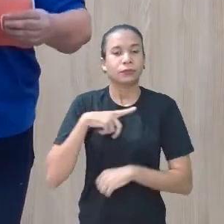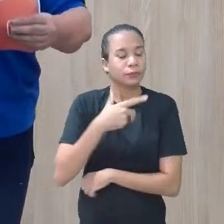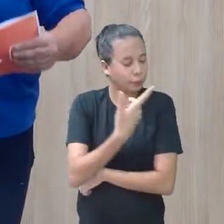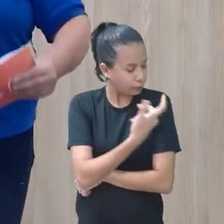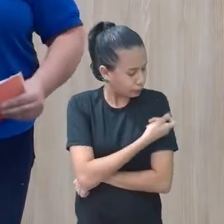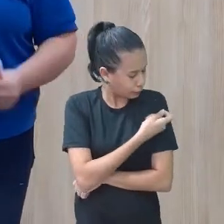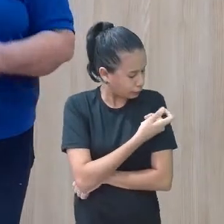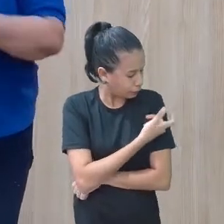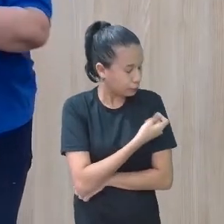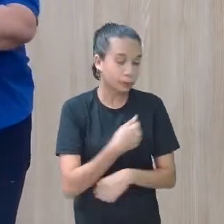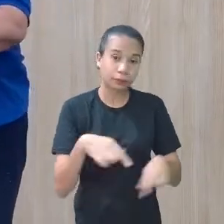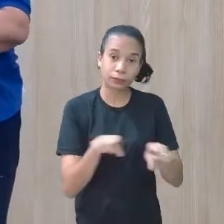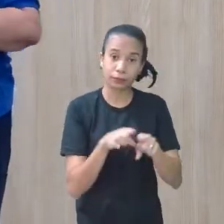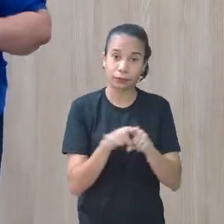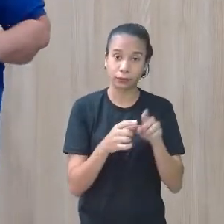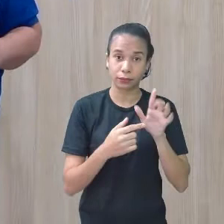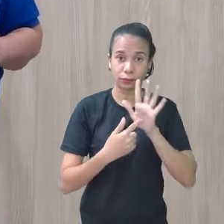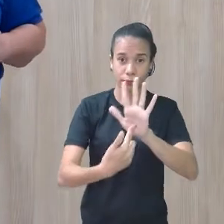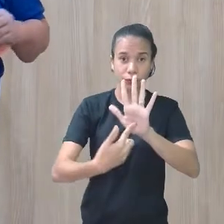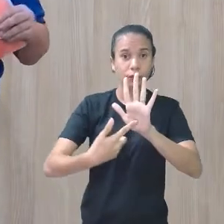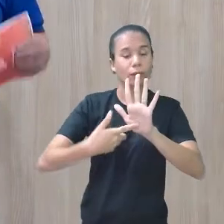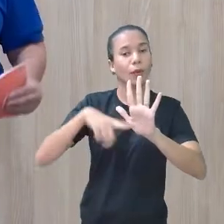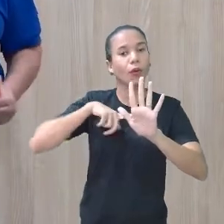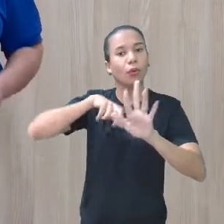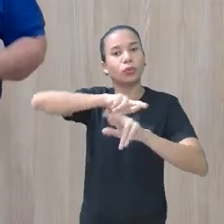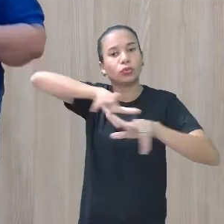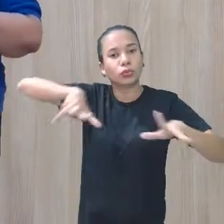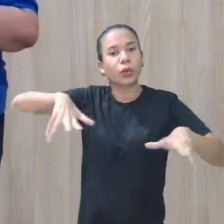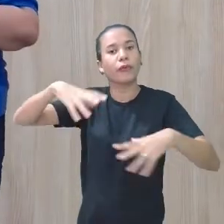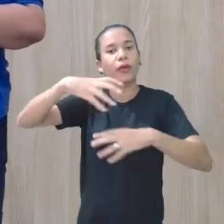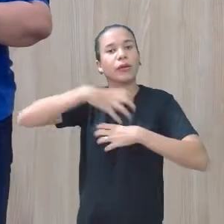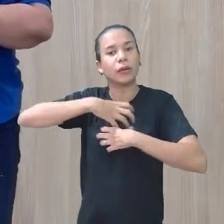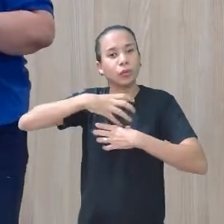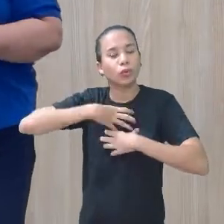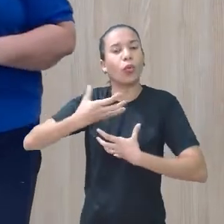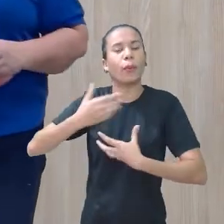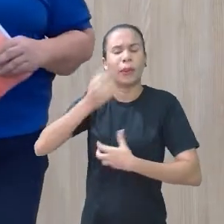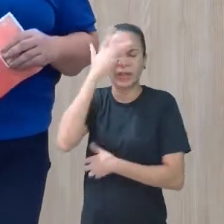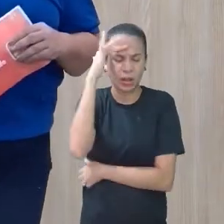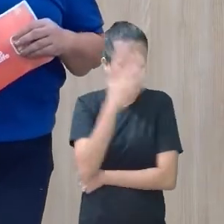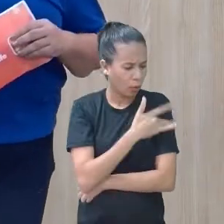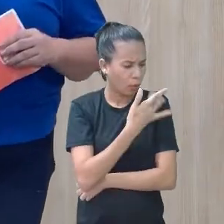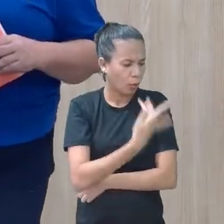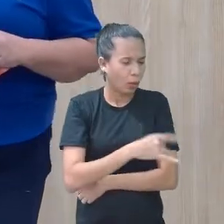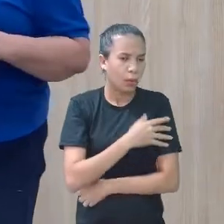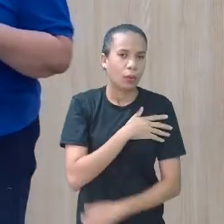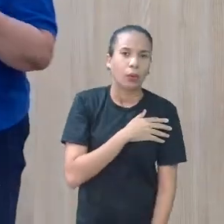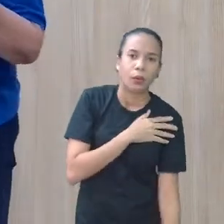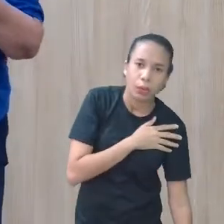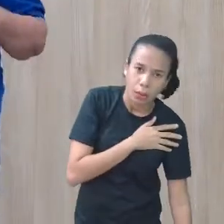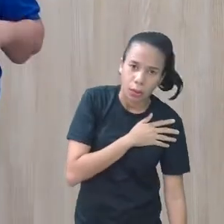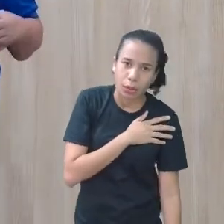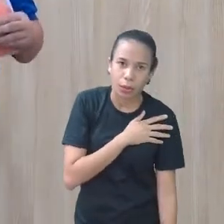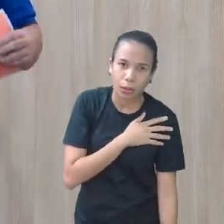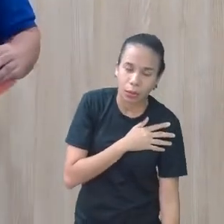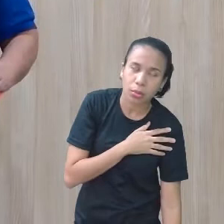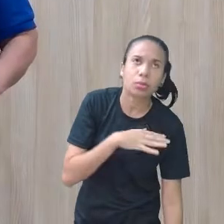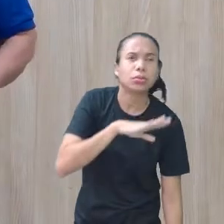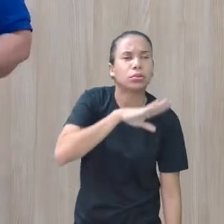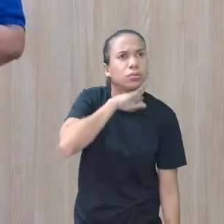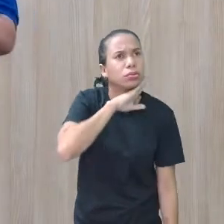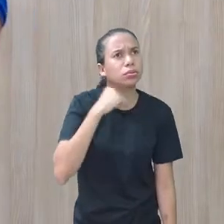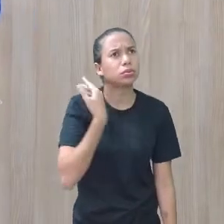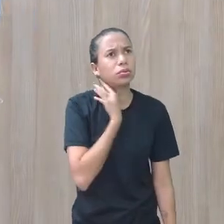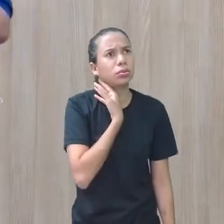vacinas, realmente, elas apresentam, né, alguns sintomas, fica com o braço dolorido, né? Às vezes até